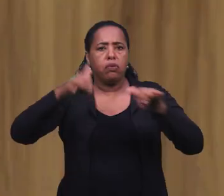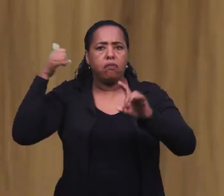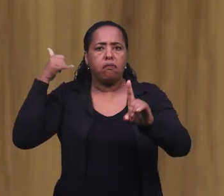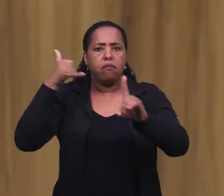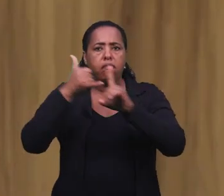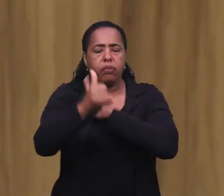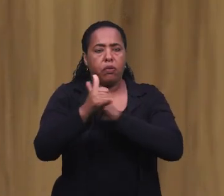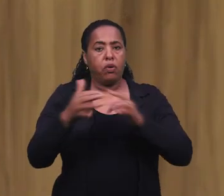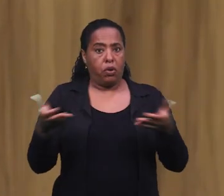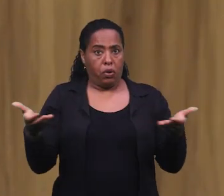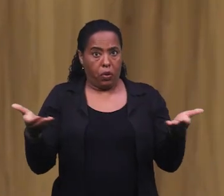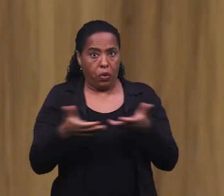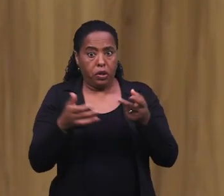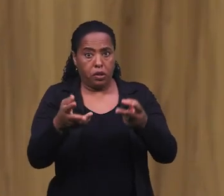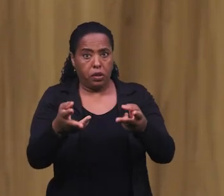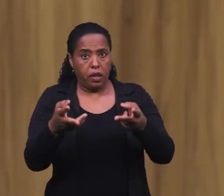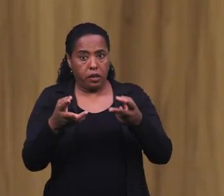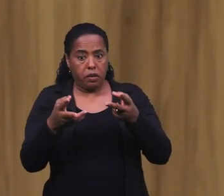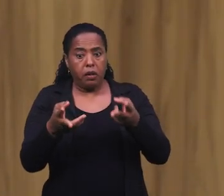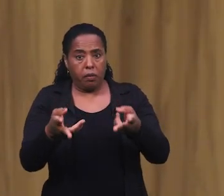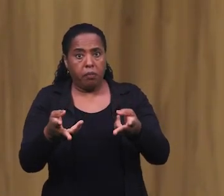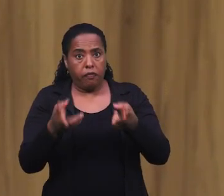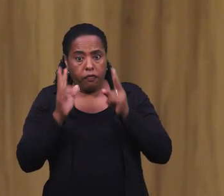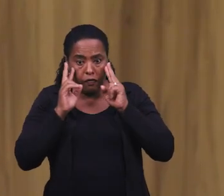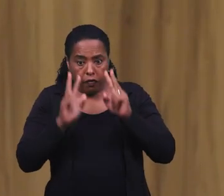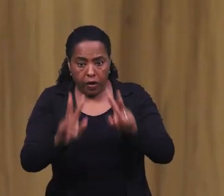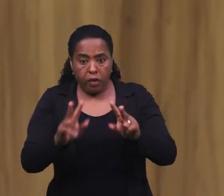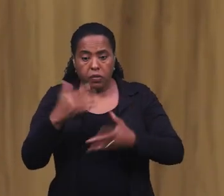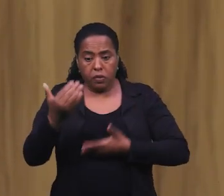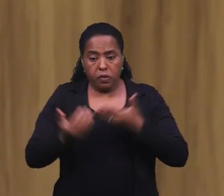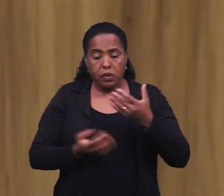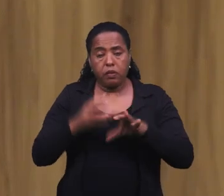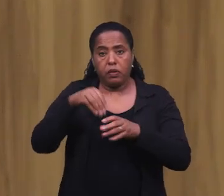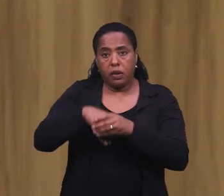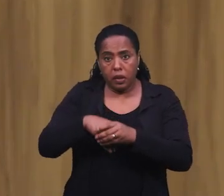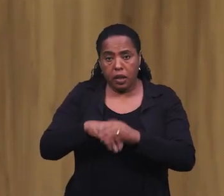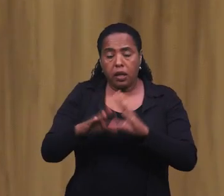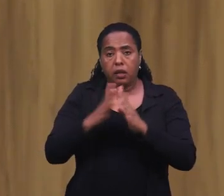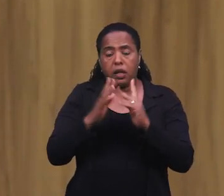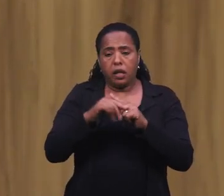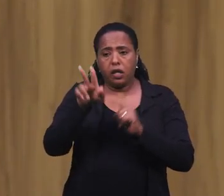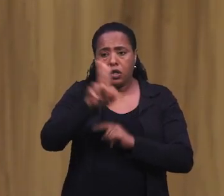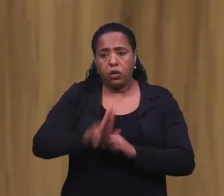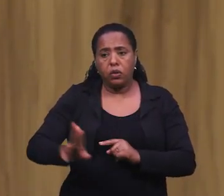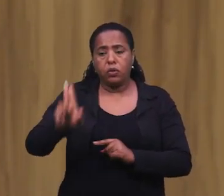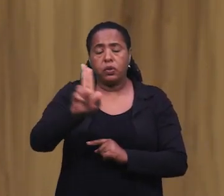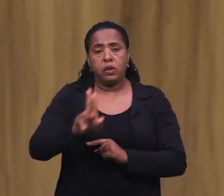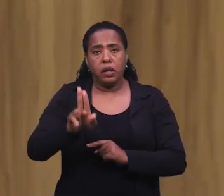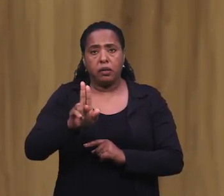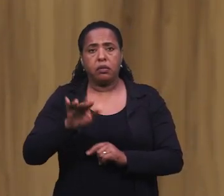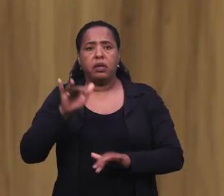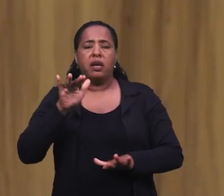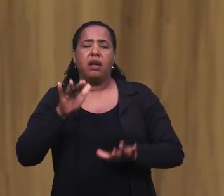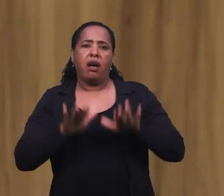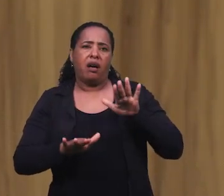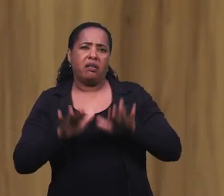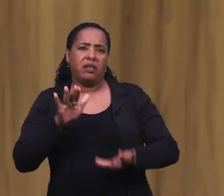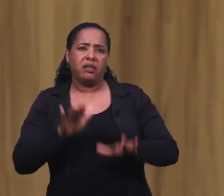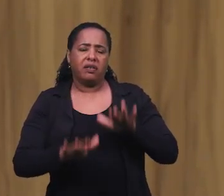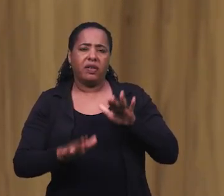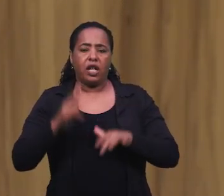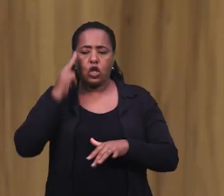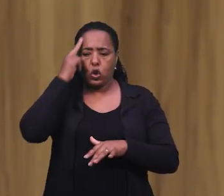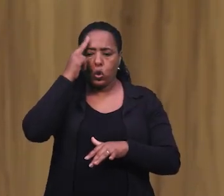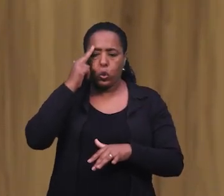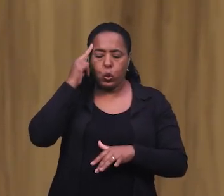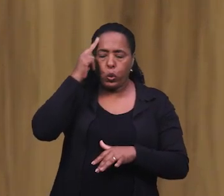são usados no dom de fé, eles são usados ali nos dons de ciência, eles são usados na igreja, na oração, no louvor.